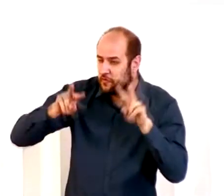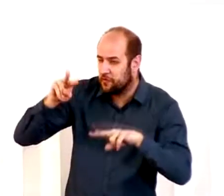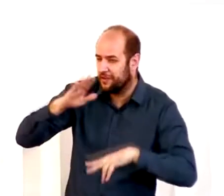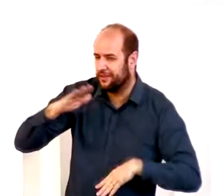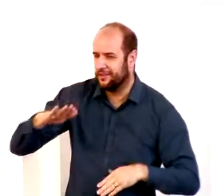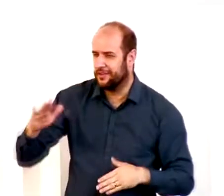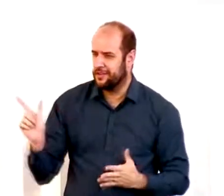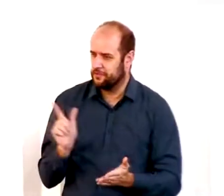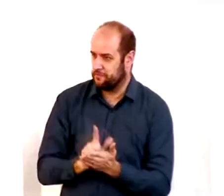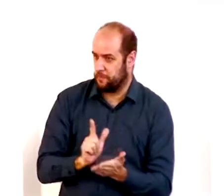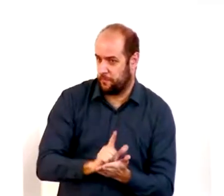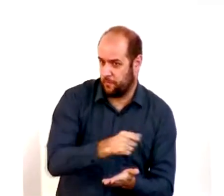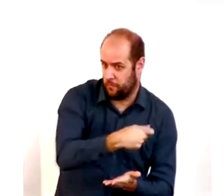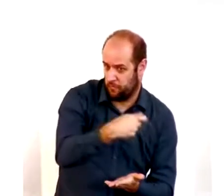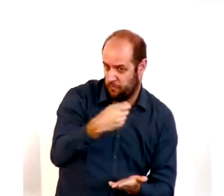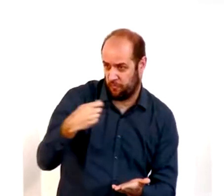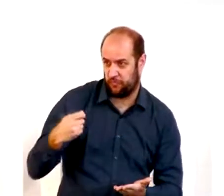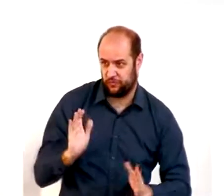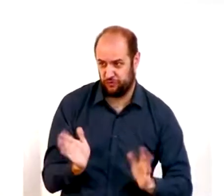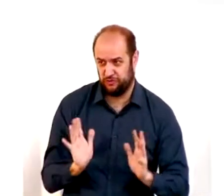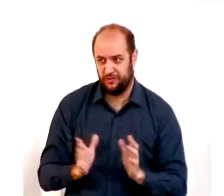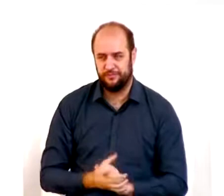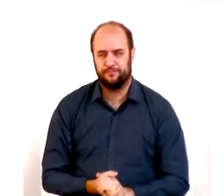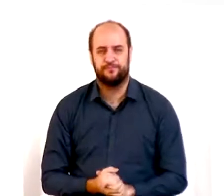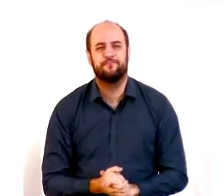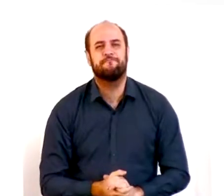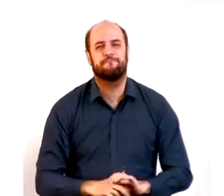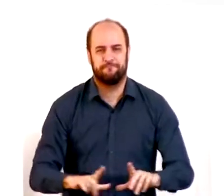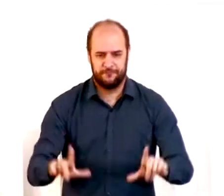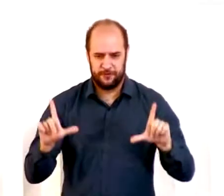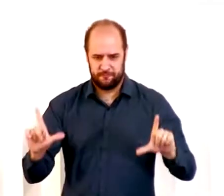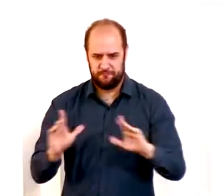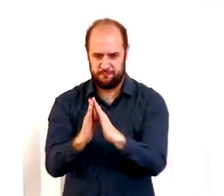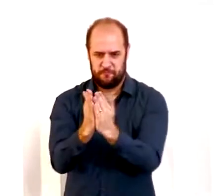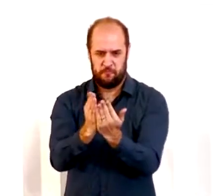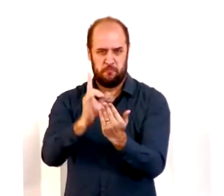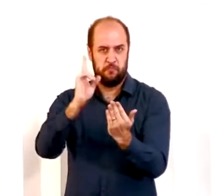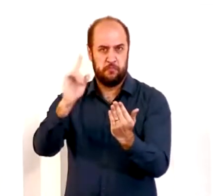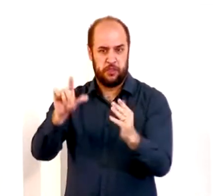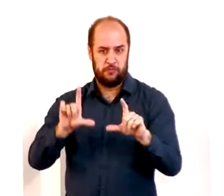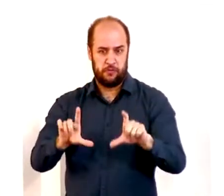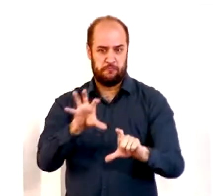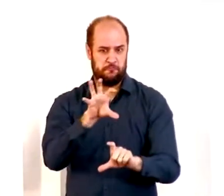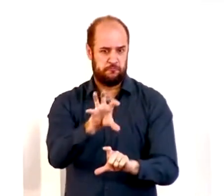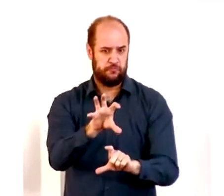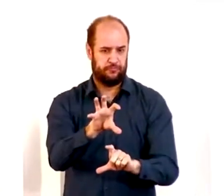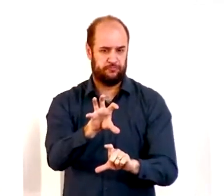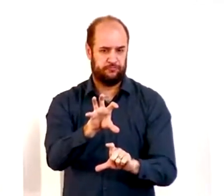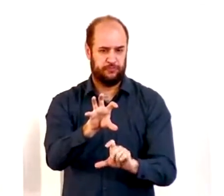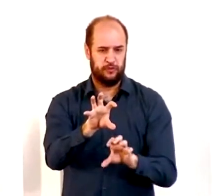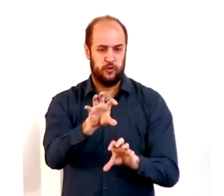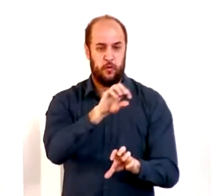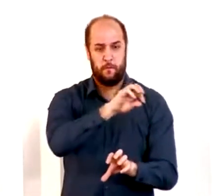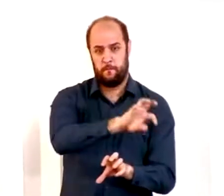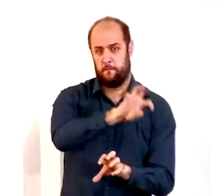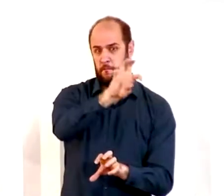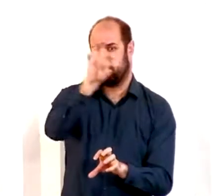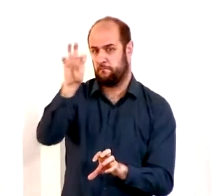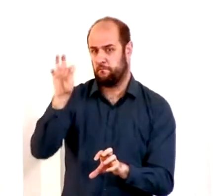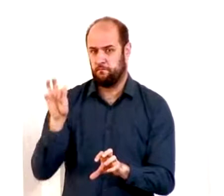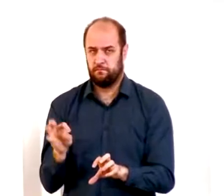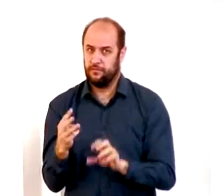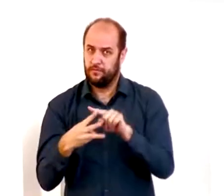estão recebendo as pranchetas. No centro da folha, a Bíblia, e ao redor da